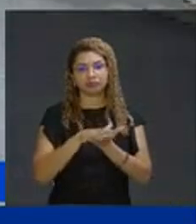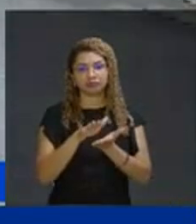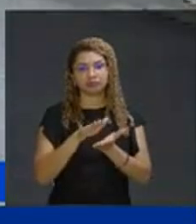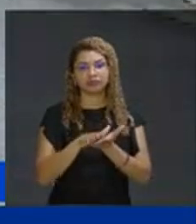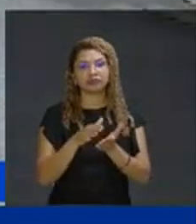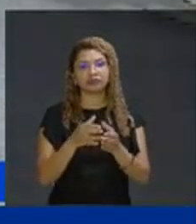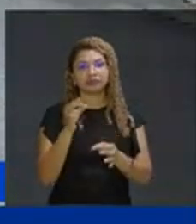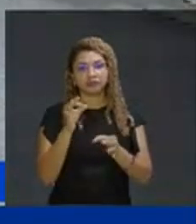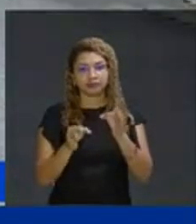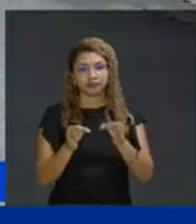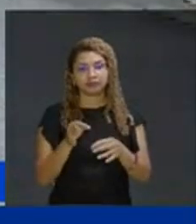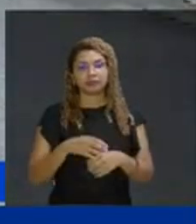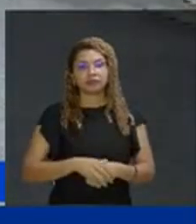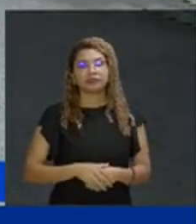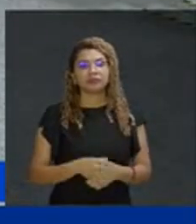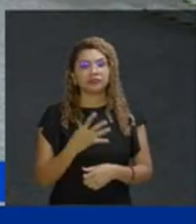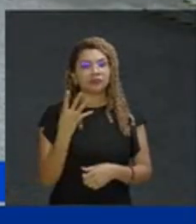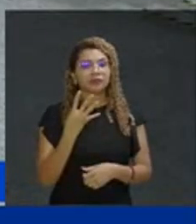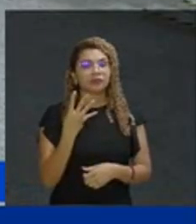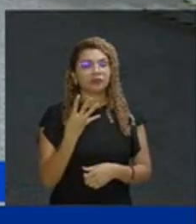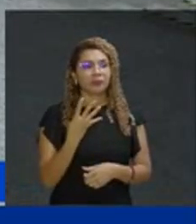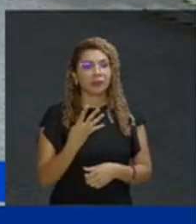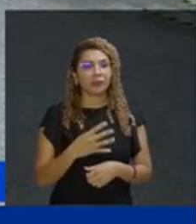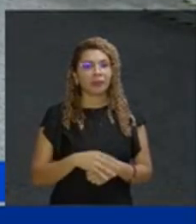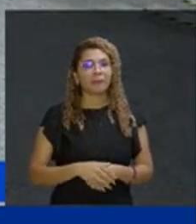Número 4 da pauta,